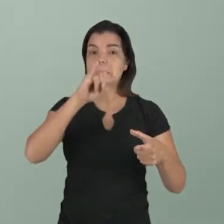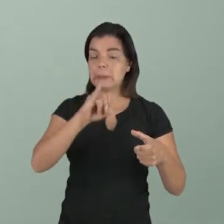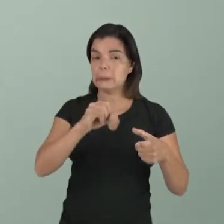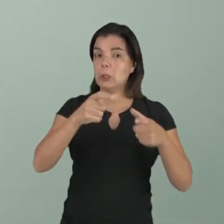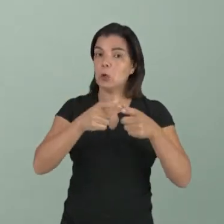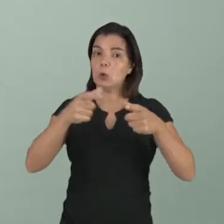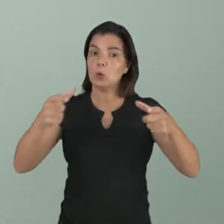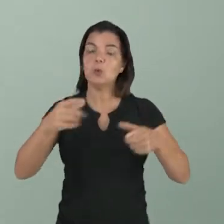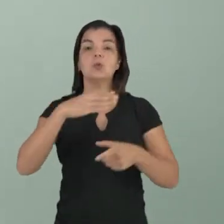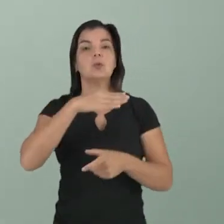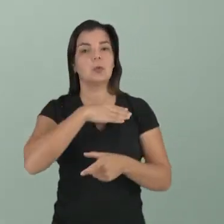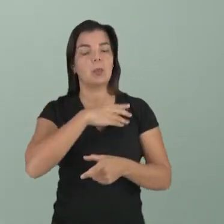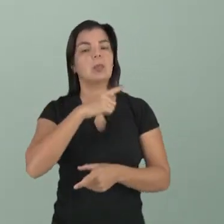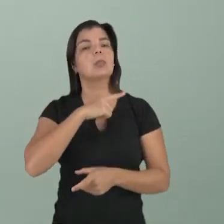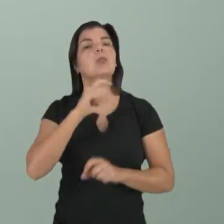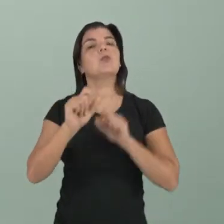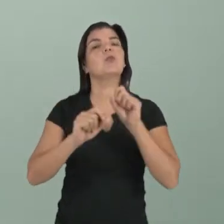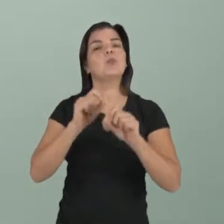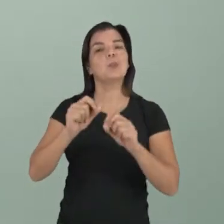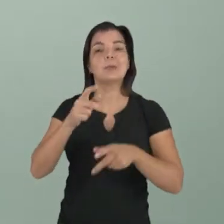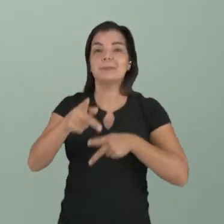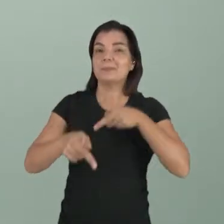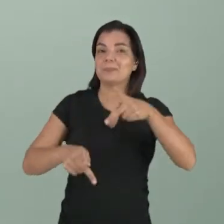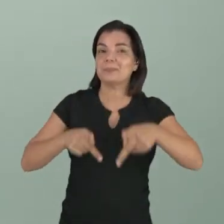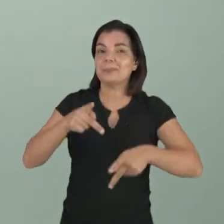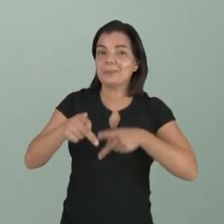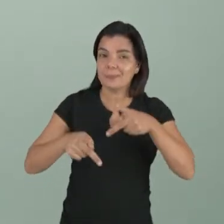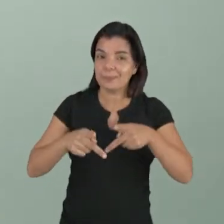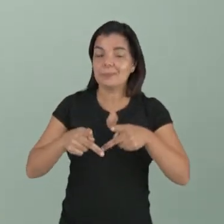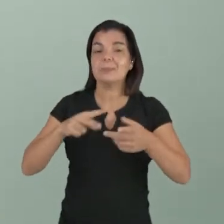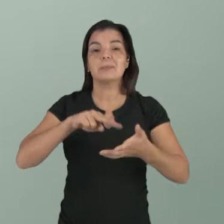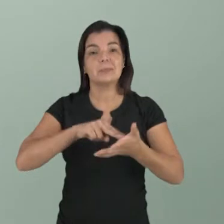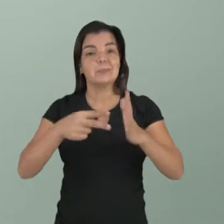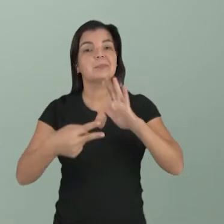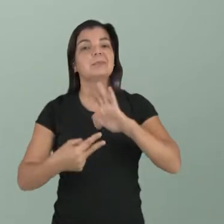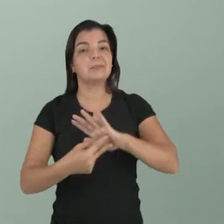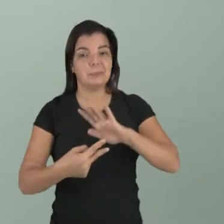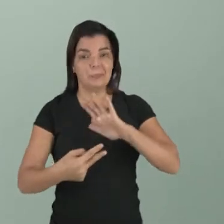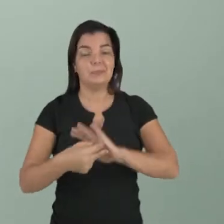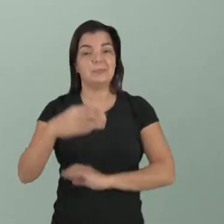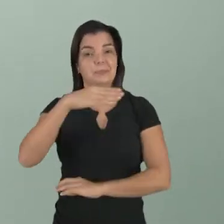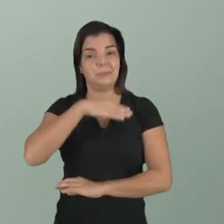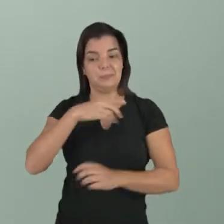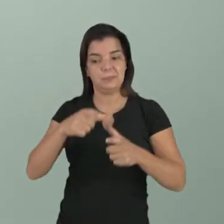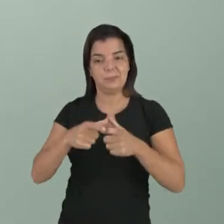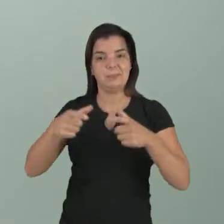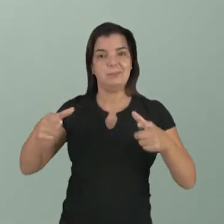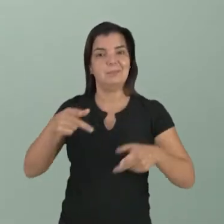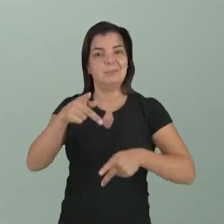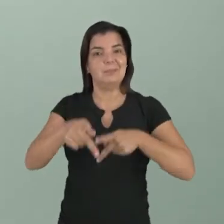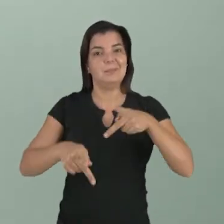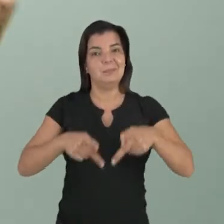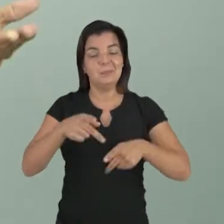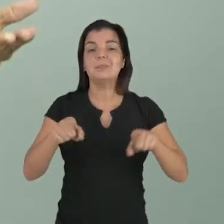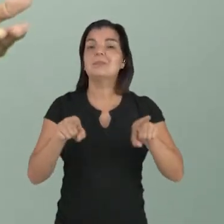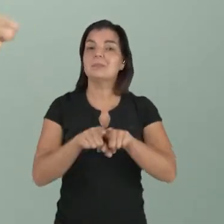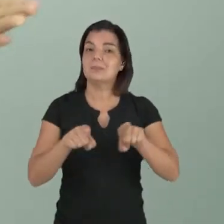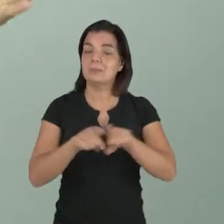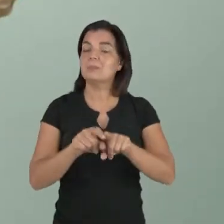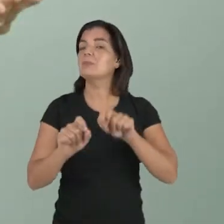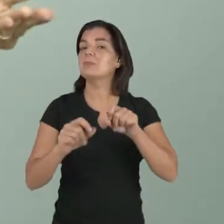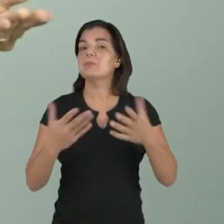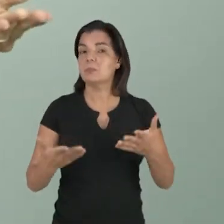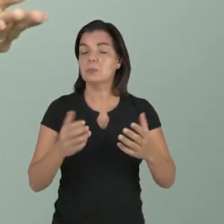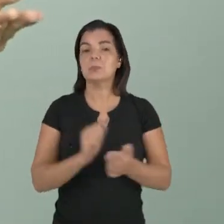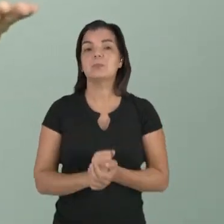que é o crescimento da cidade, então tem a ver com população. Então, urbanização, crescimento populacional. Porque a urbanização